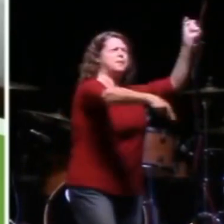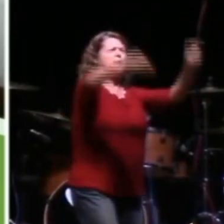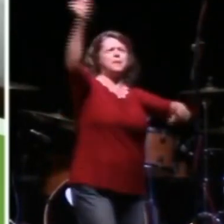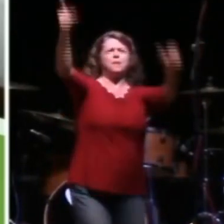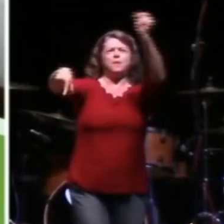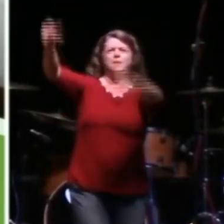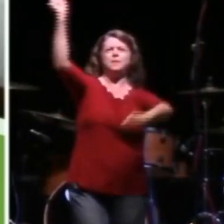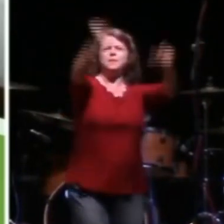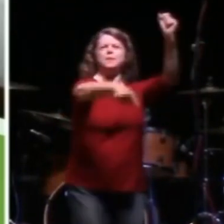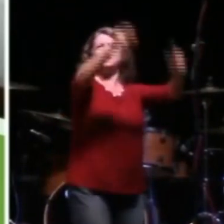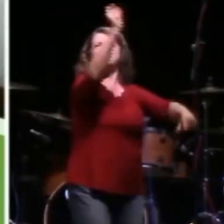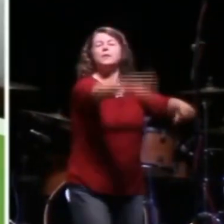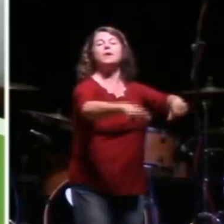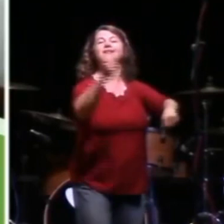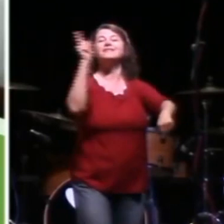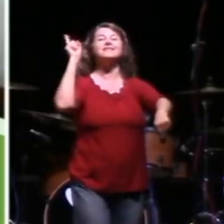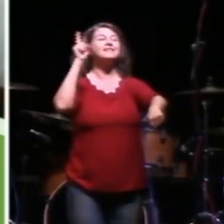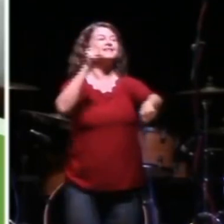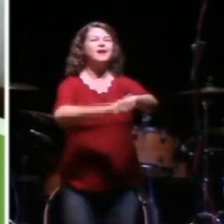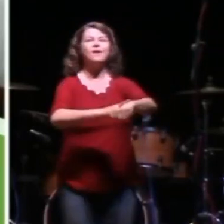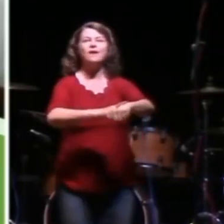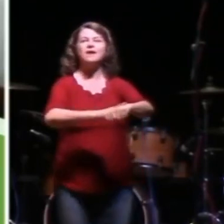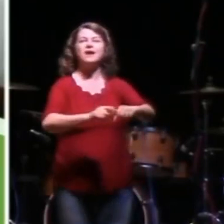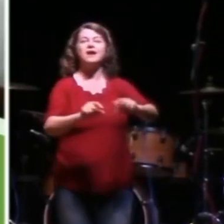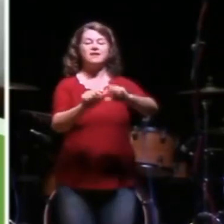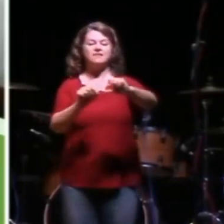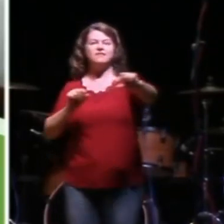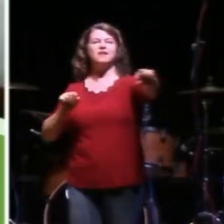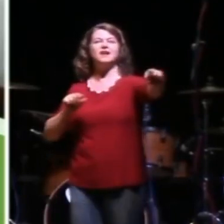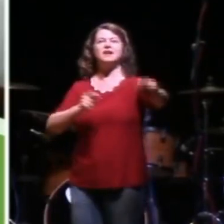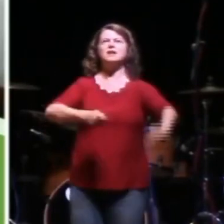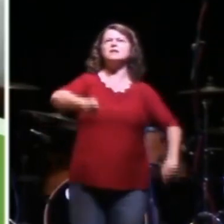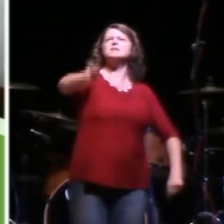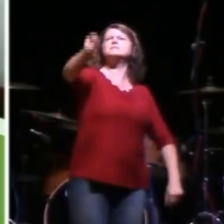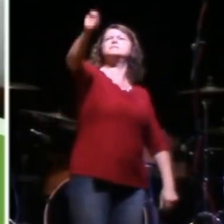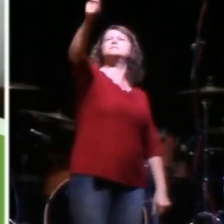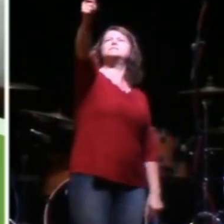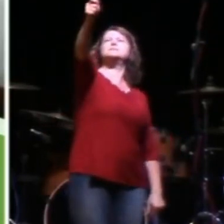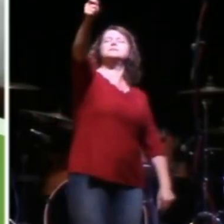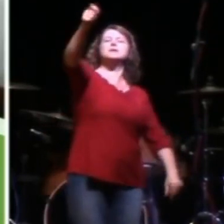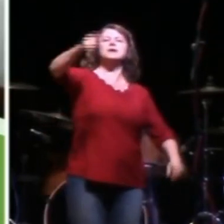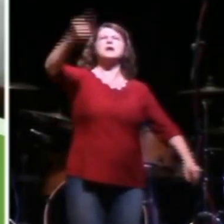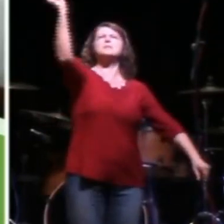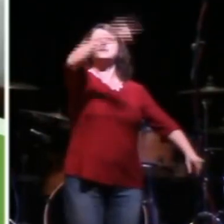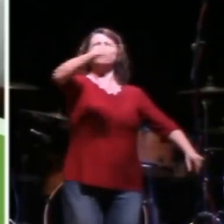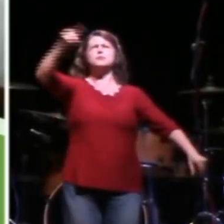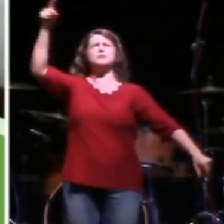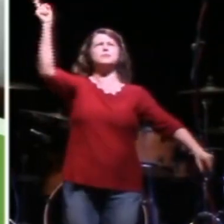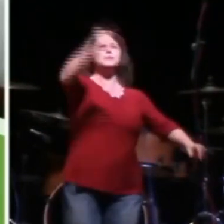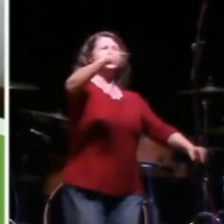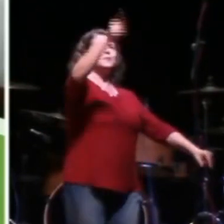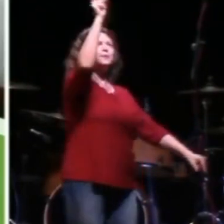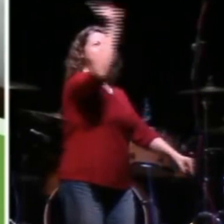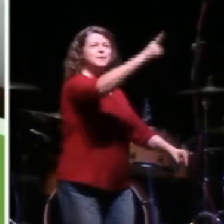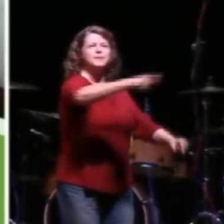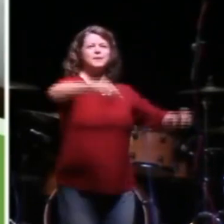do egito quando moisés estendeu a sua mão sua vaga para o céu o sol tem vidro trovões e granizo e raio sobre a sobre caíram